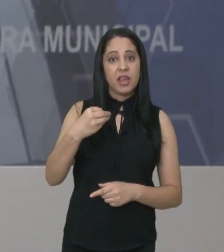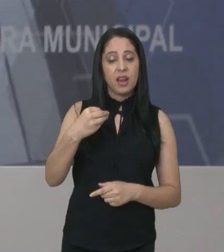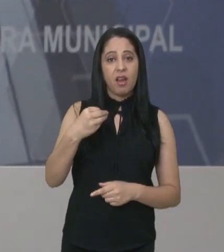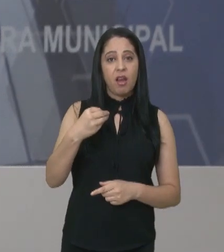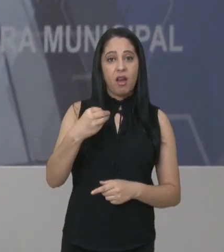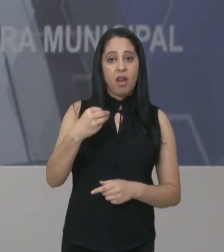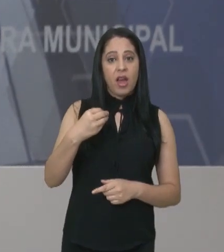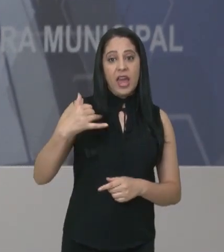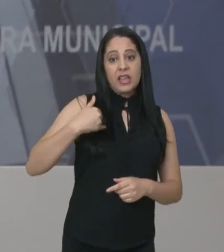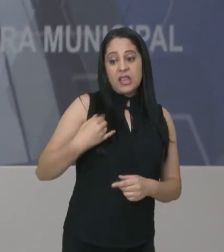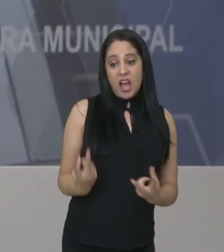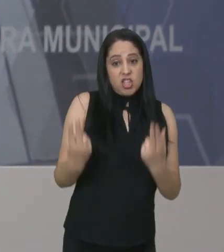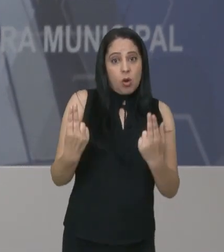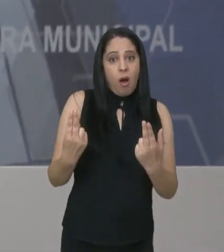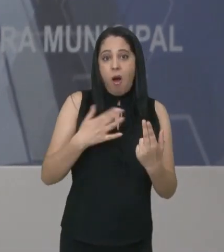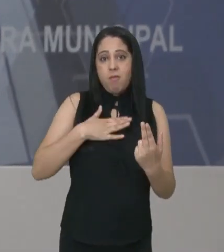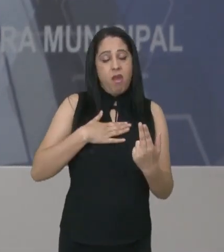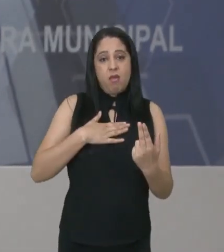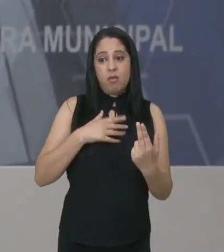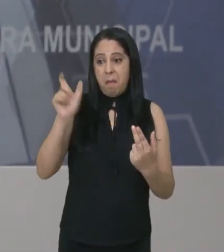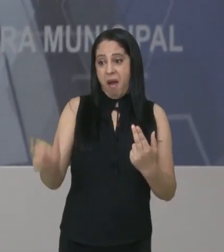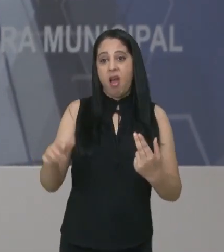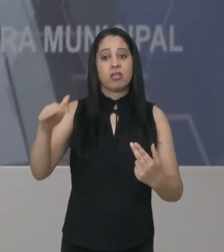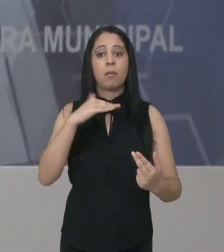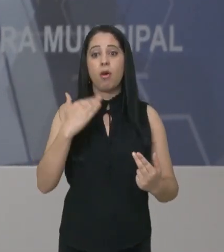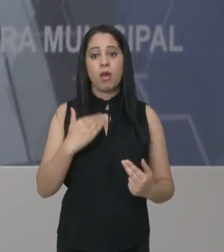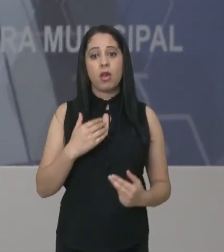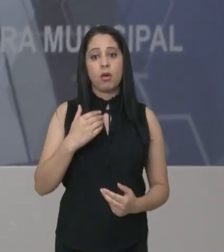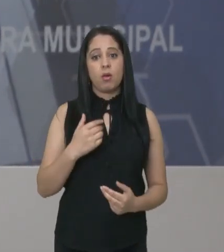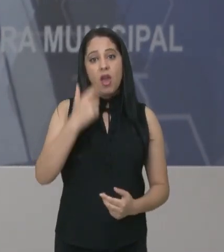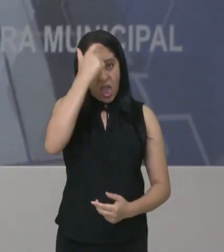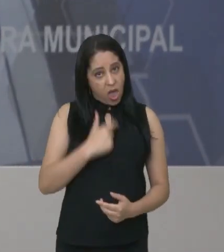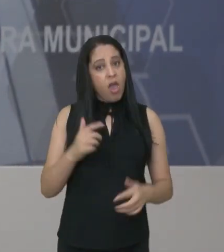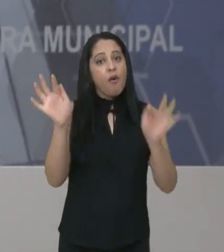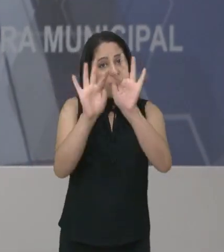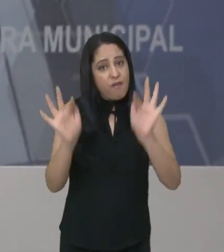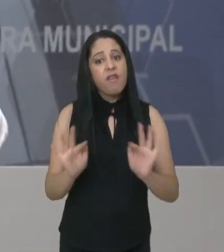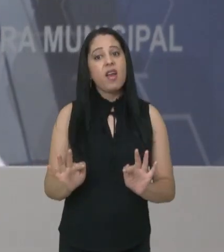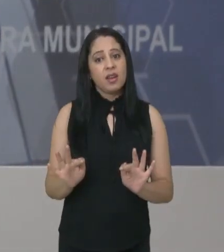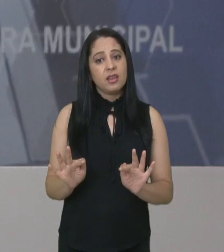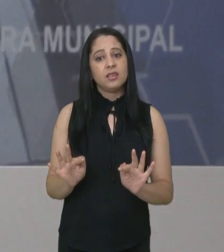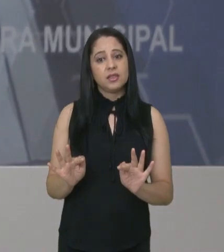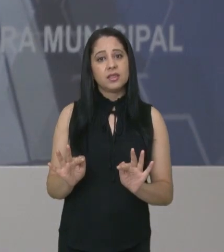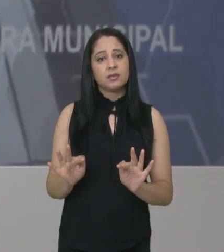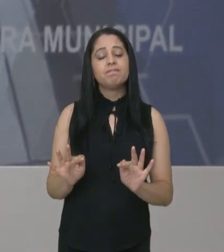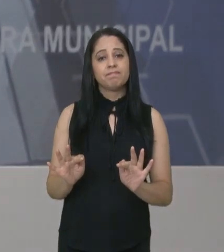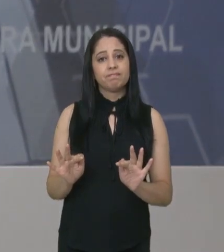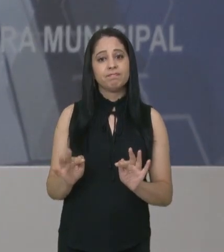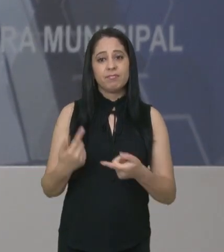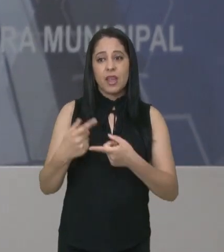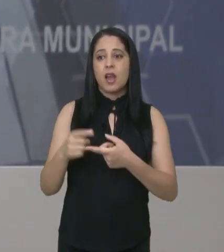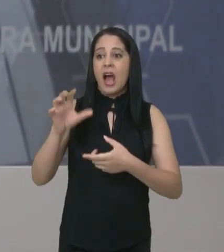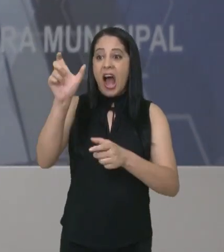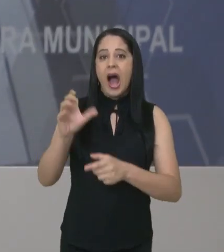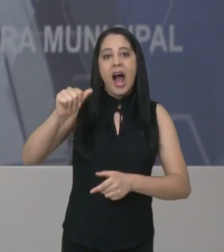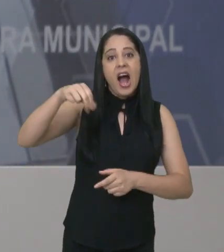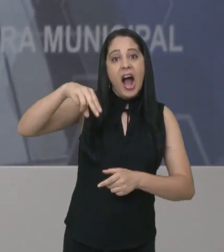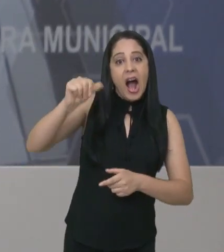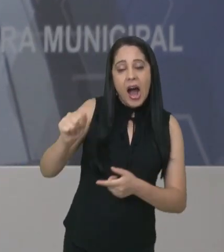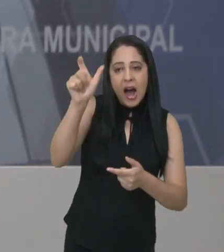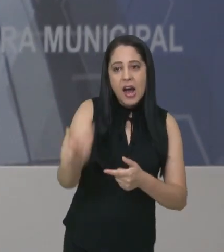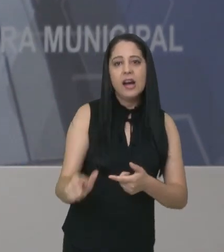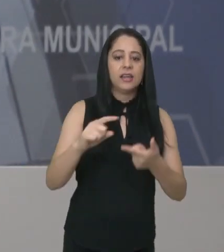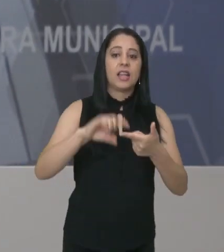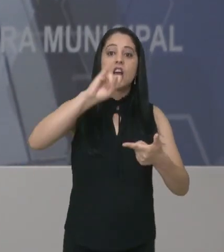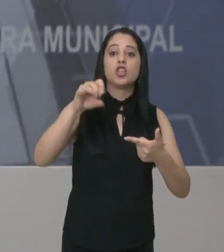que não resistiu. Hoje eu estou feliz. Hoje eu estou feliz por tantos outros. Pela Dona Ana, pelo